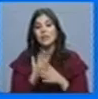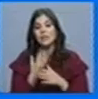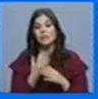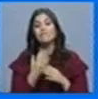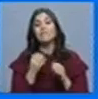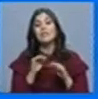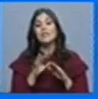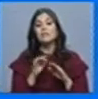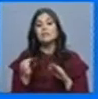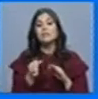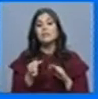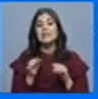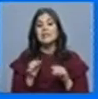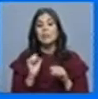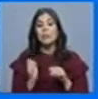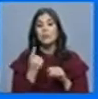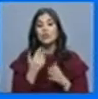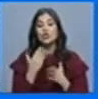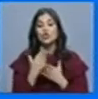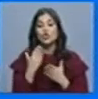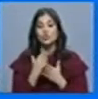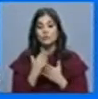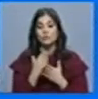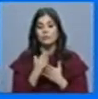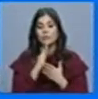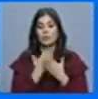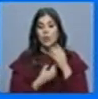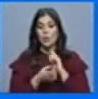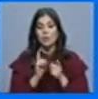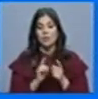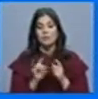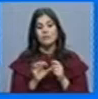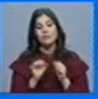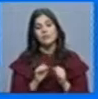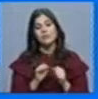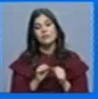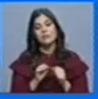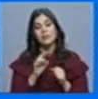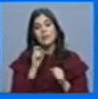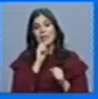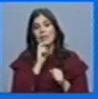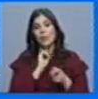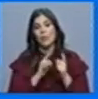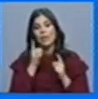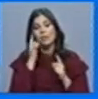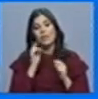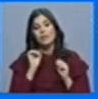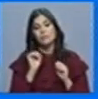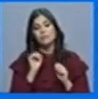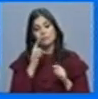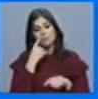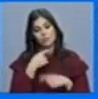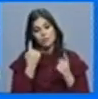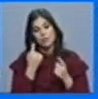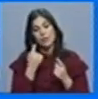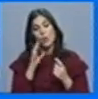mas pelo menos este é o primeiro estudo que nos dá um mecanismo físico e que nos consegue até datar, de certa forma, quando é